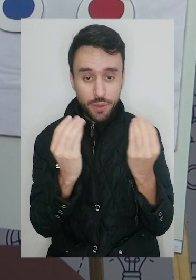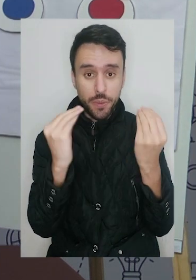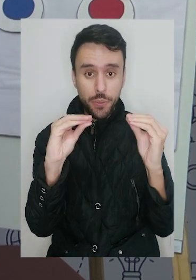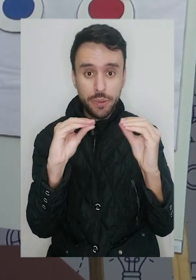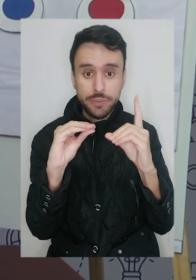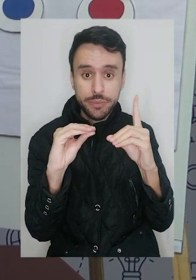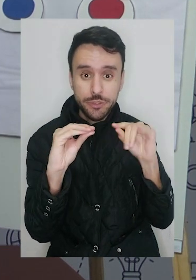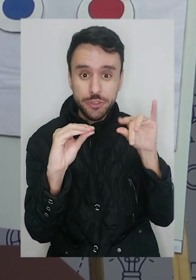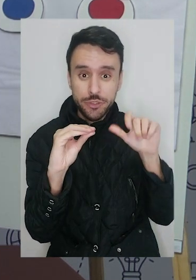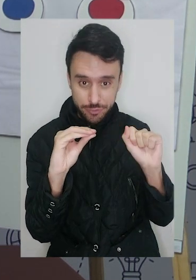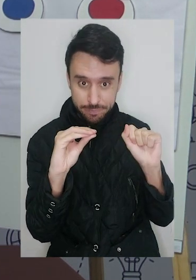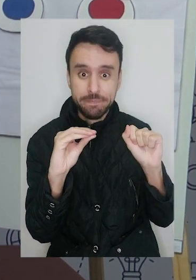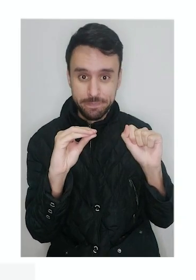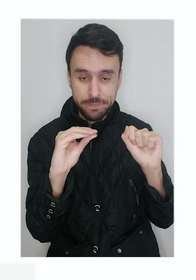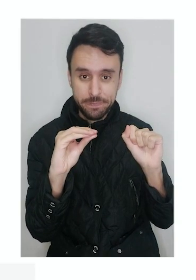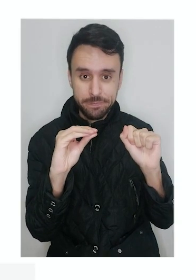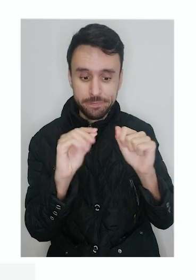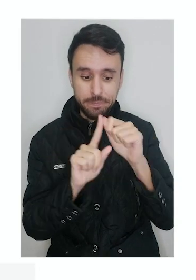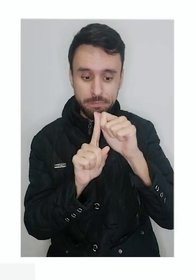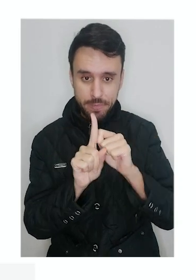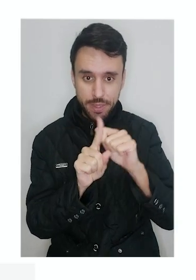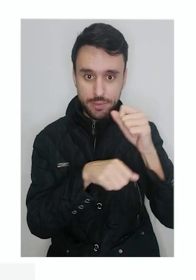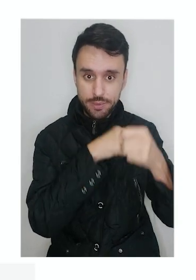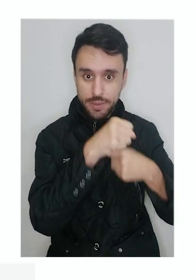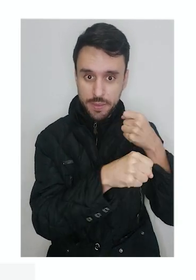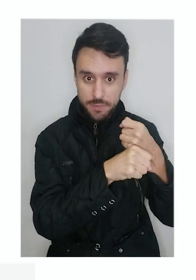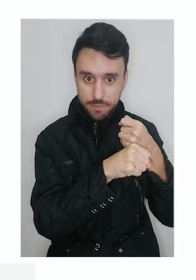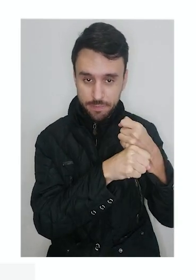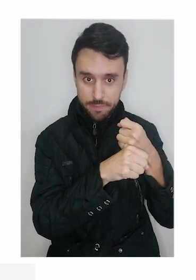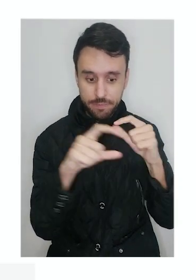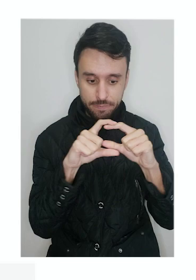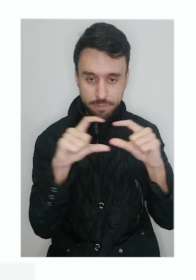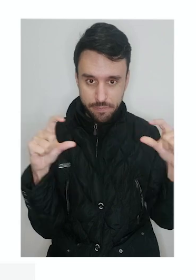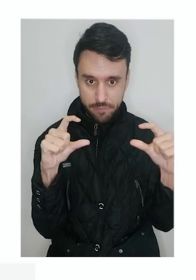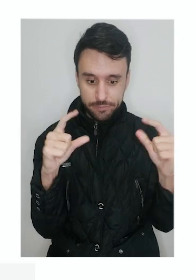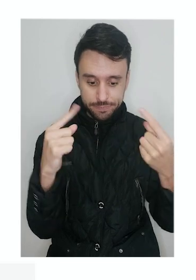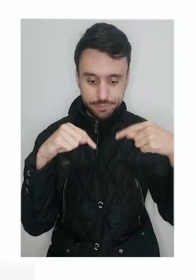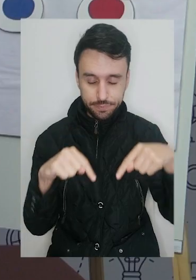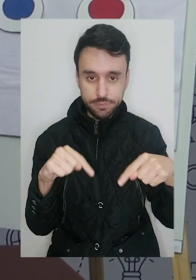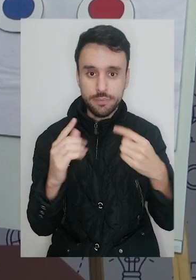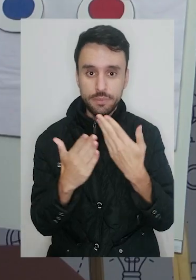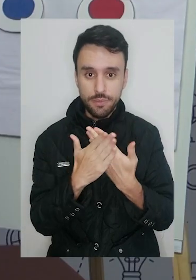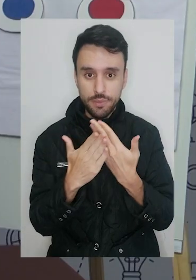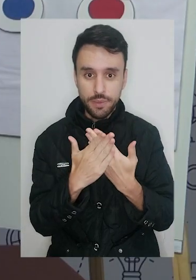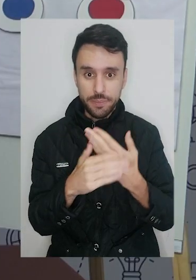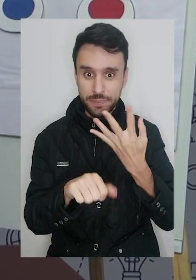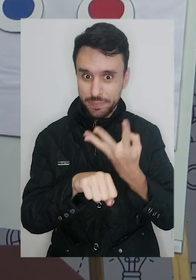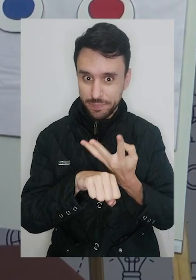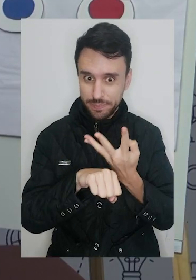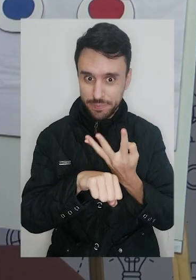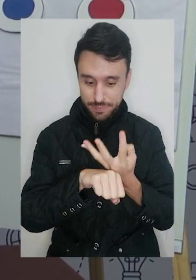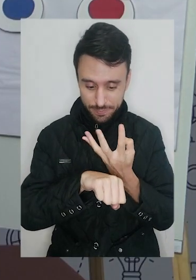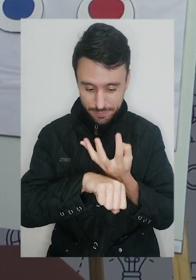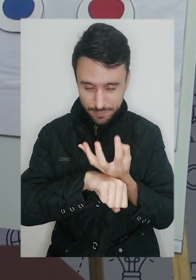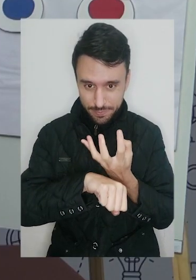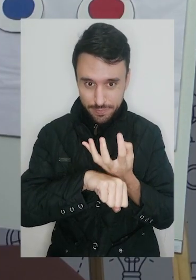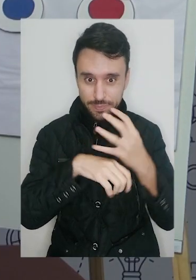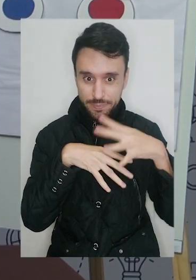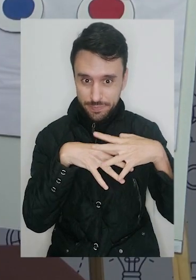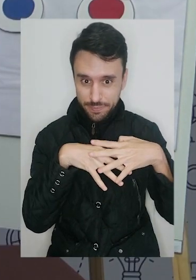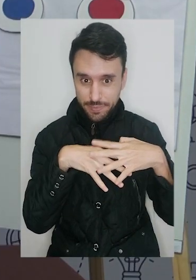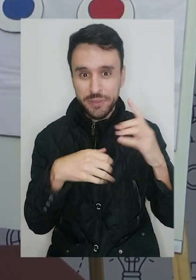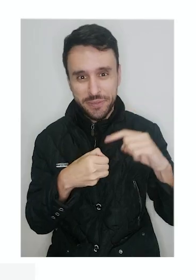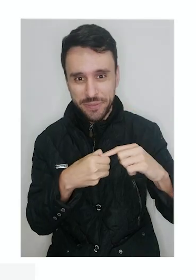vai colocar a data de hoje, dia, mês e ano, aula de matemática e já já